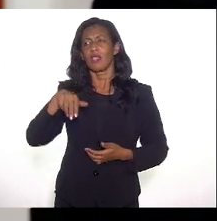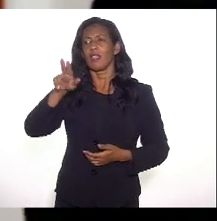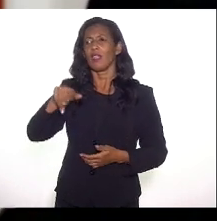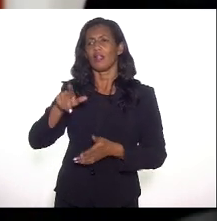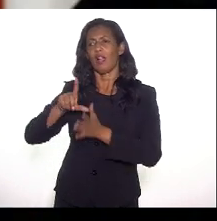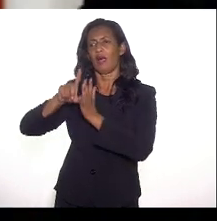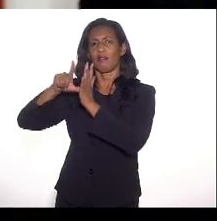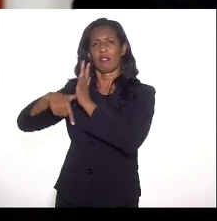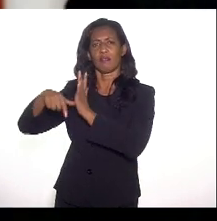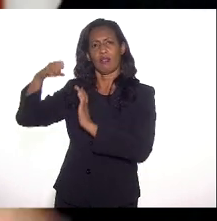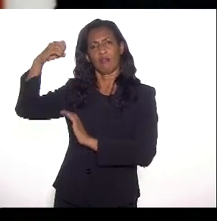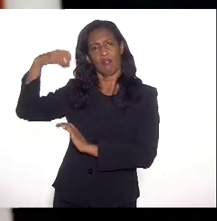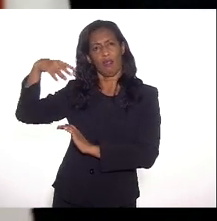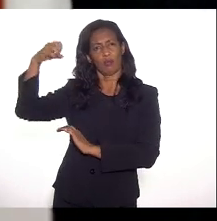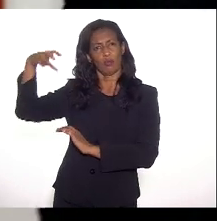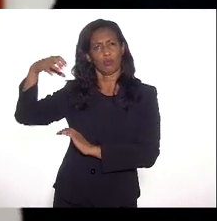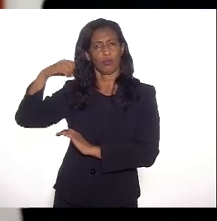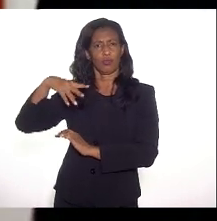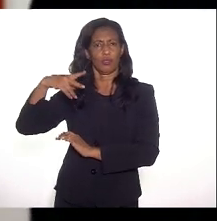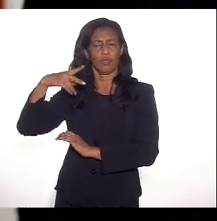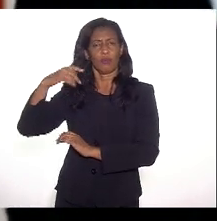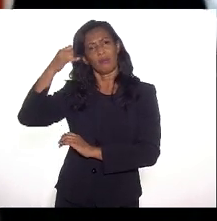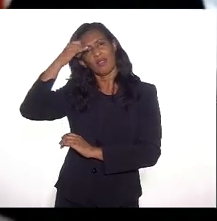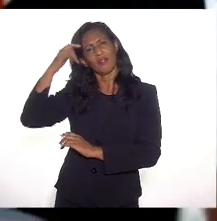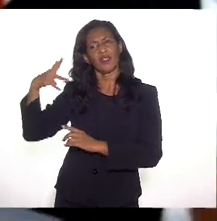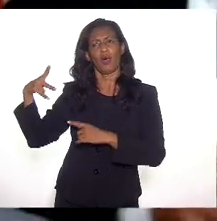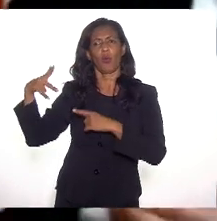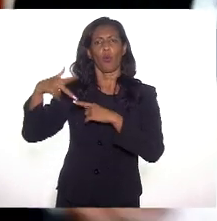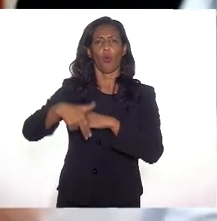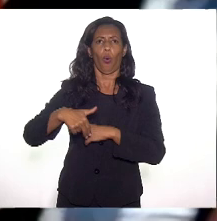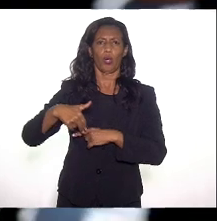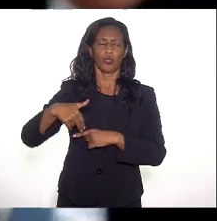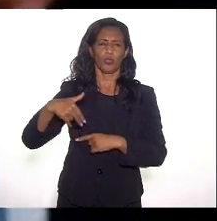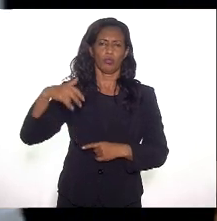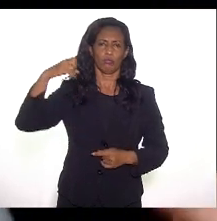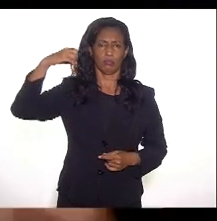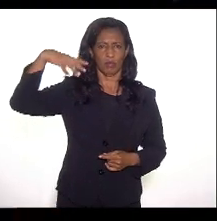na perspectiva do corte não ser permitido